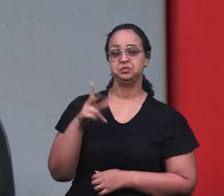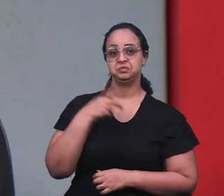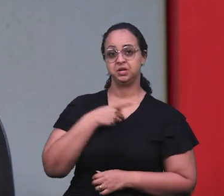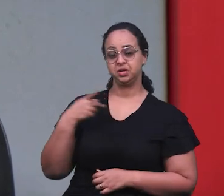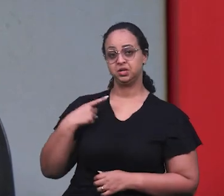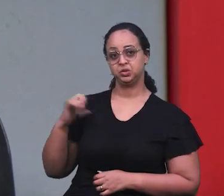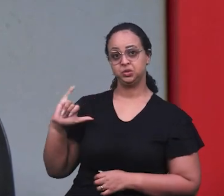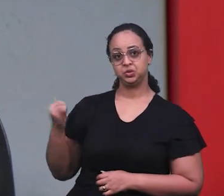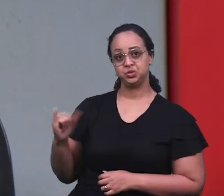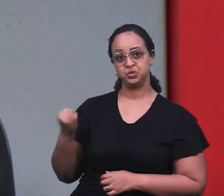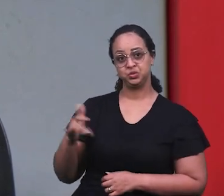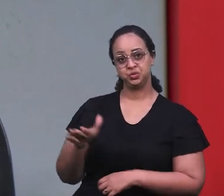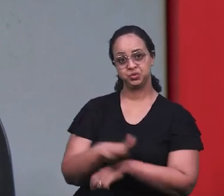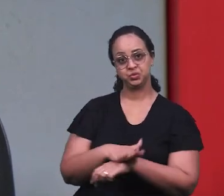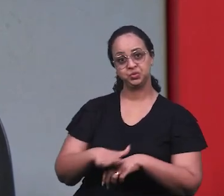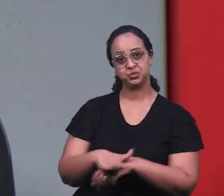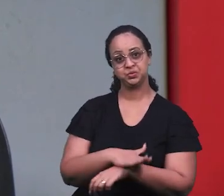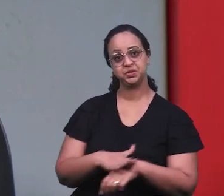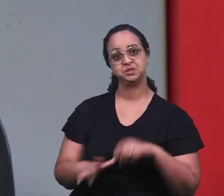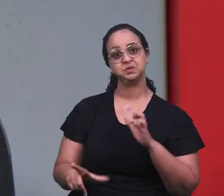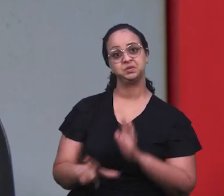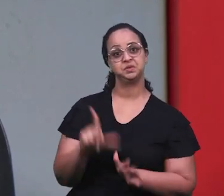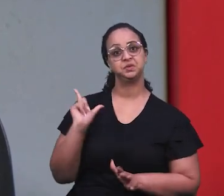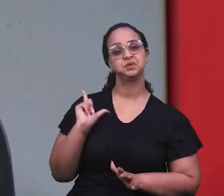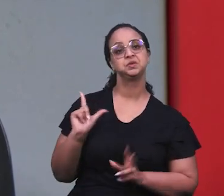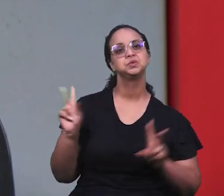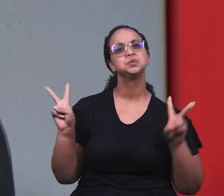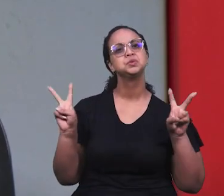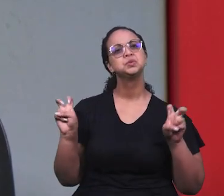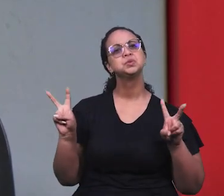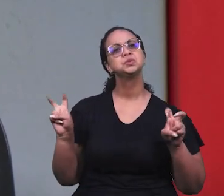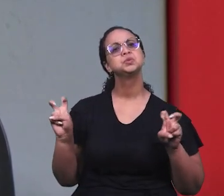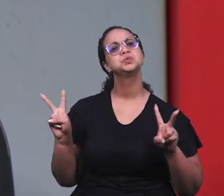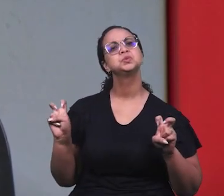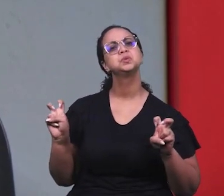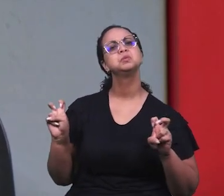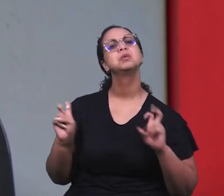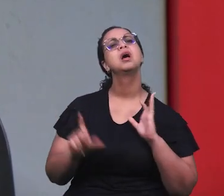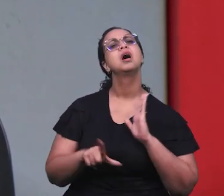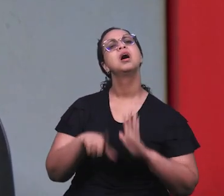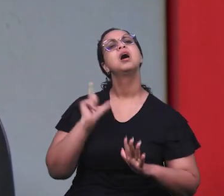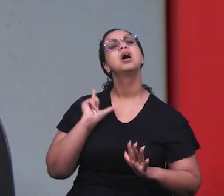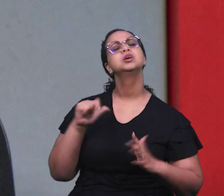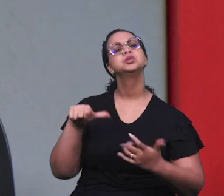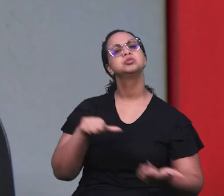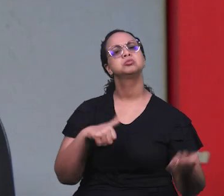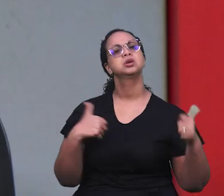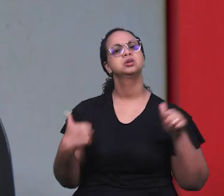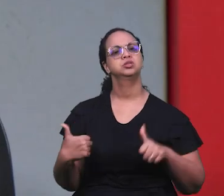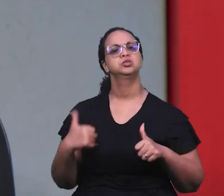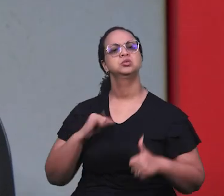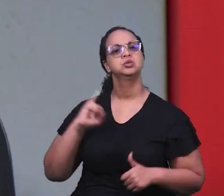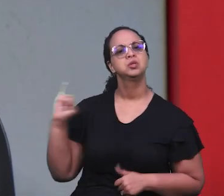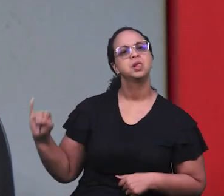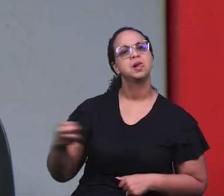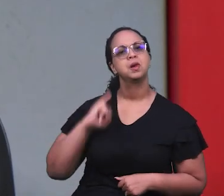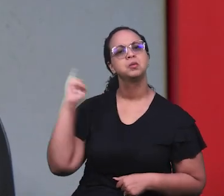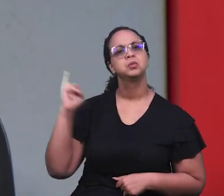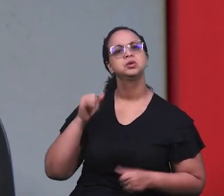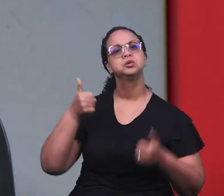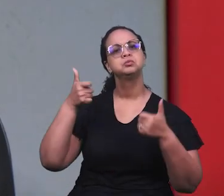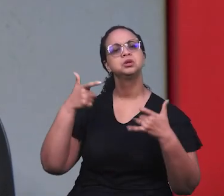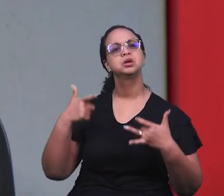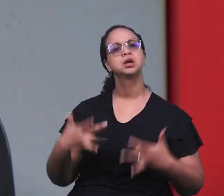palavra para o pastor João, nós estávamos conversando antes aqui, sobre a questão do antes do batismo, né? Da importância que é explicar